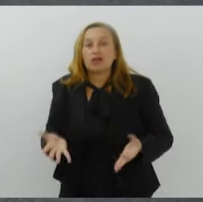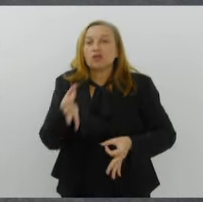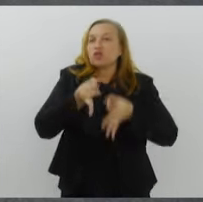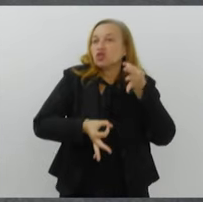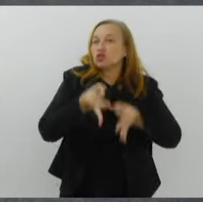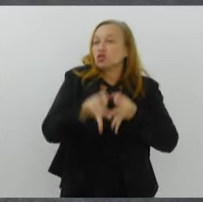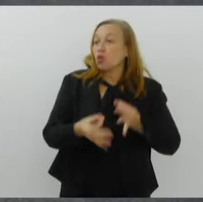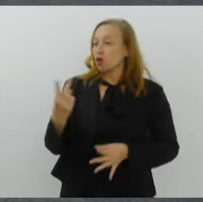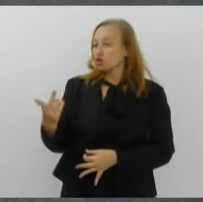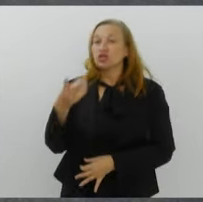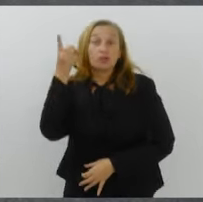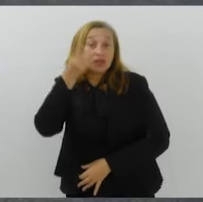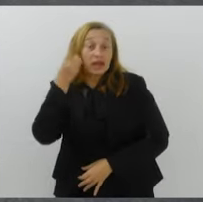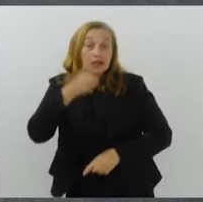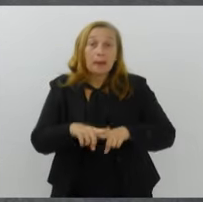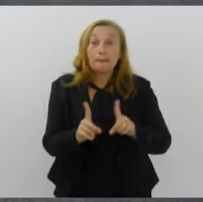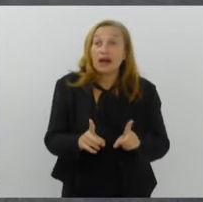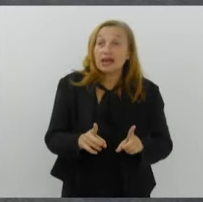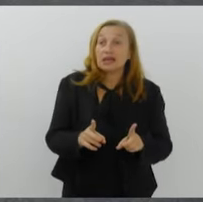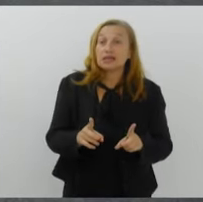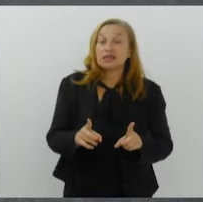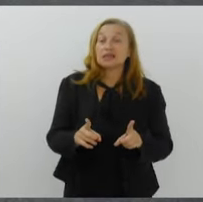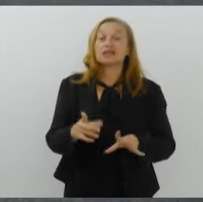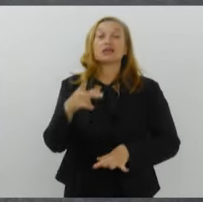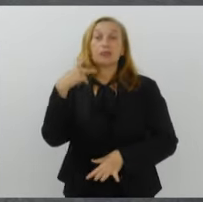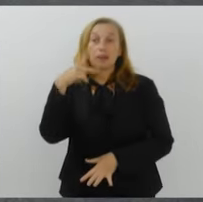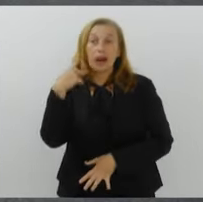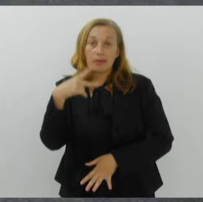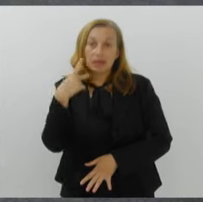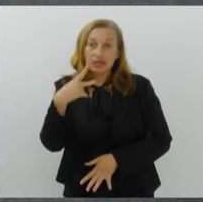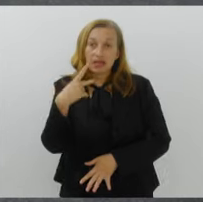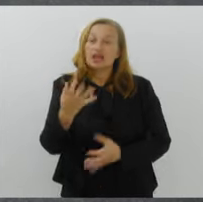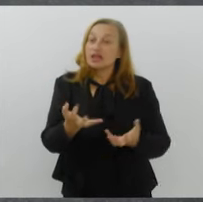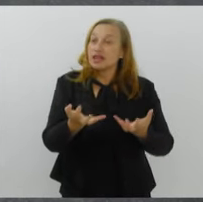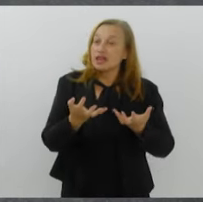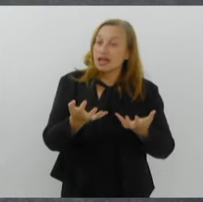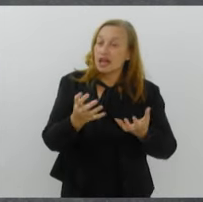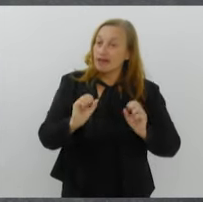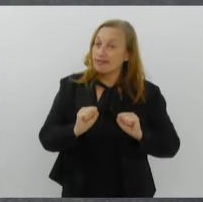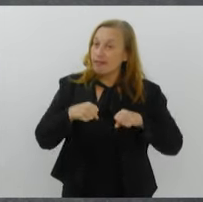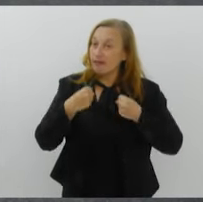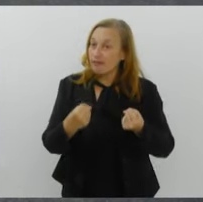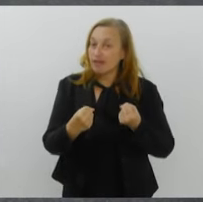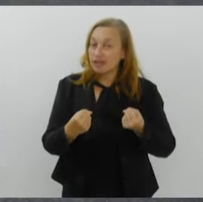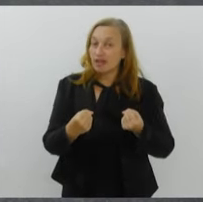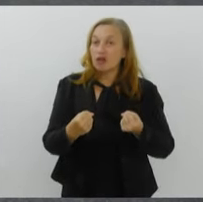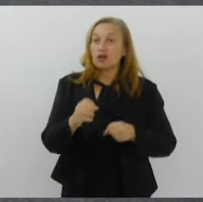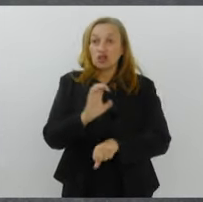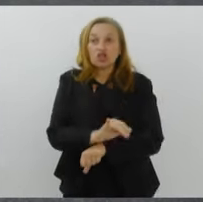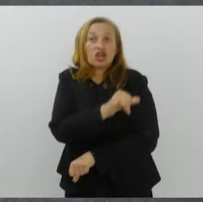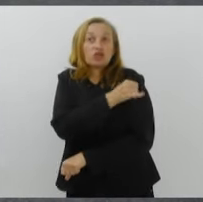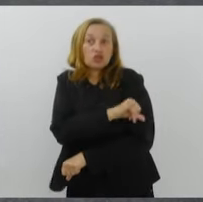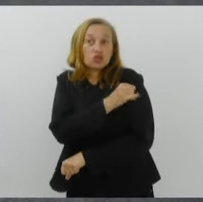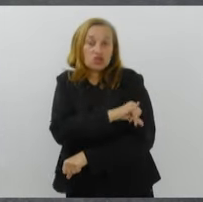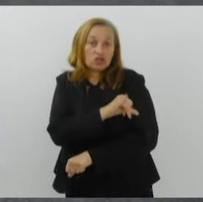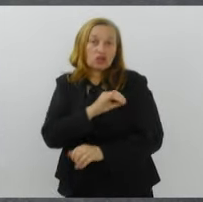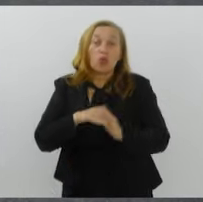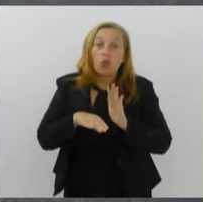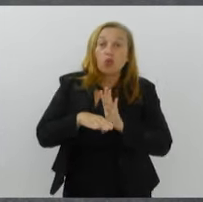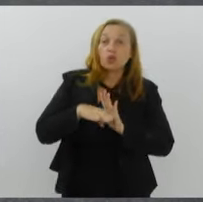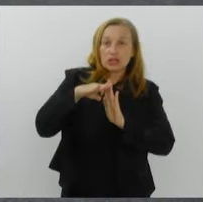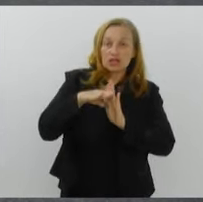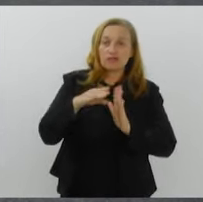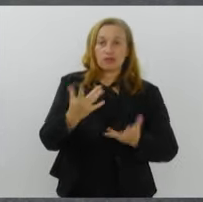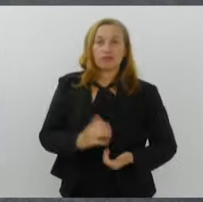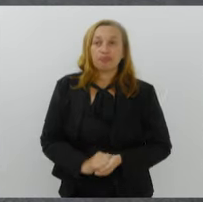duas deputadas, mas, acima de tudo, com os parlamentares que querem fazer a defesa do Estado do Rio de Janeiro em alto nível, que